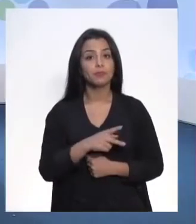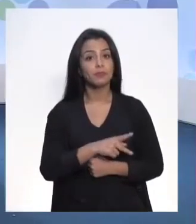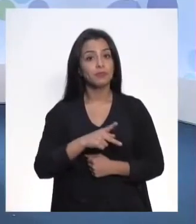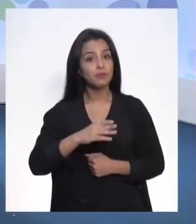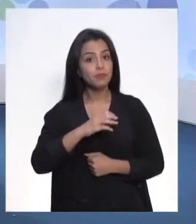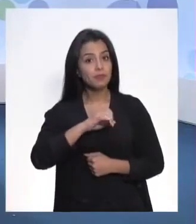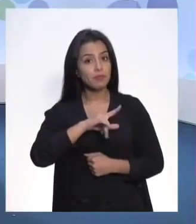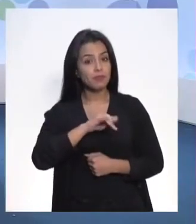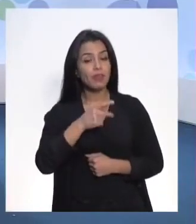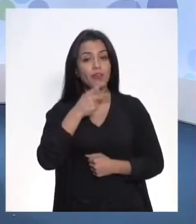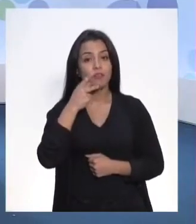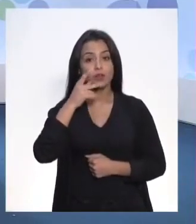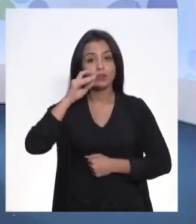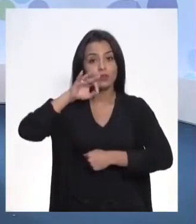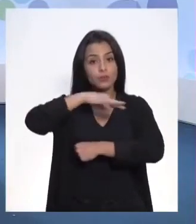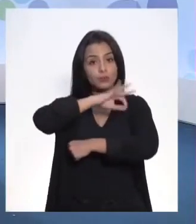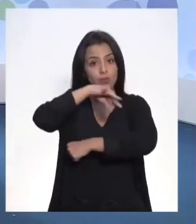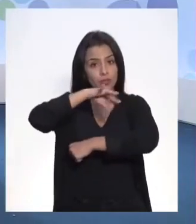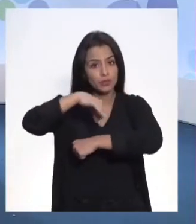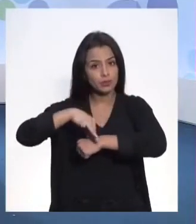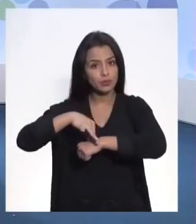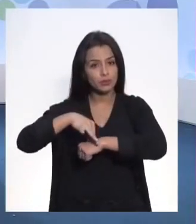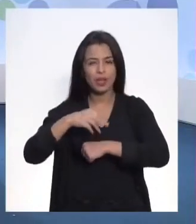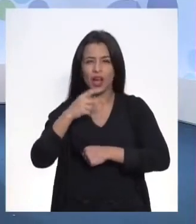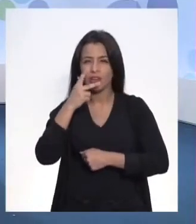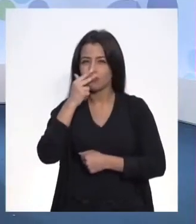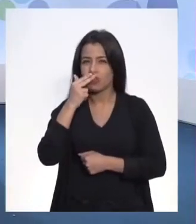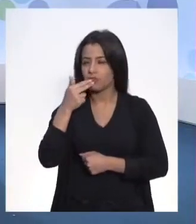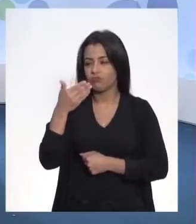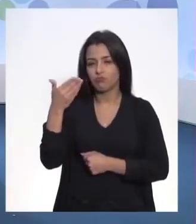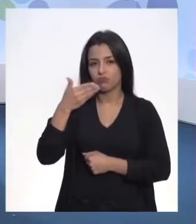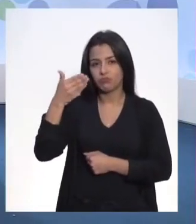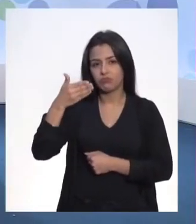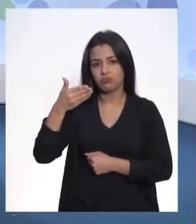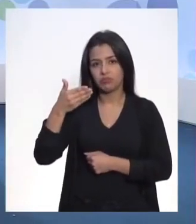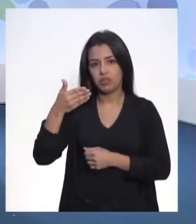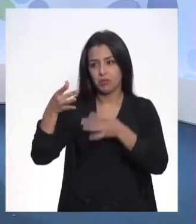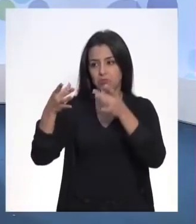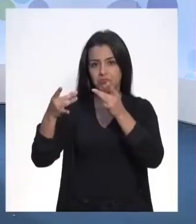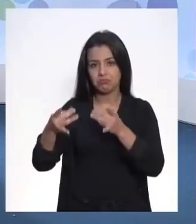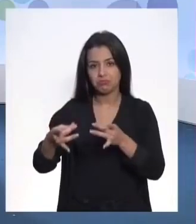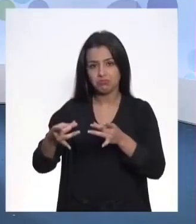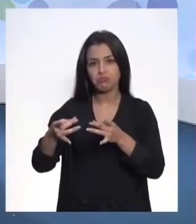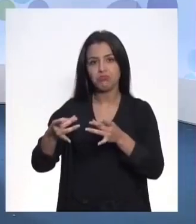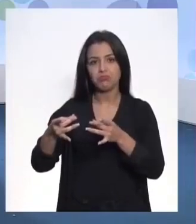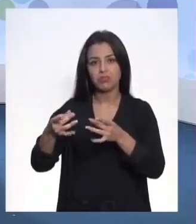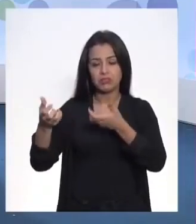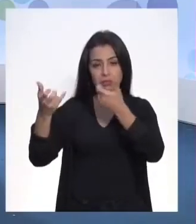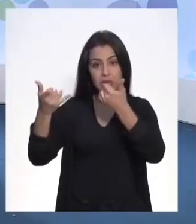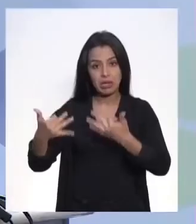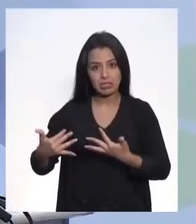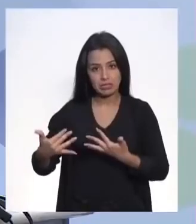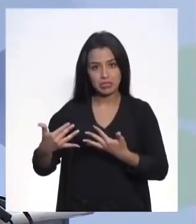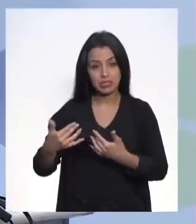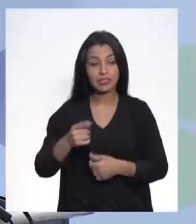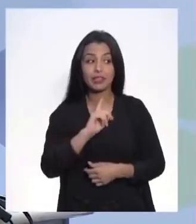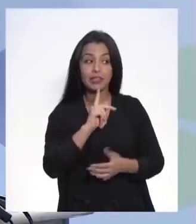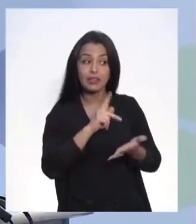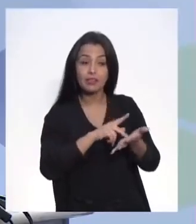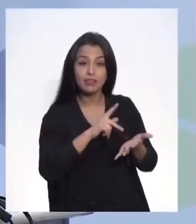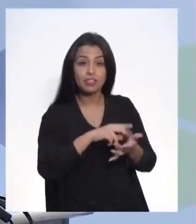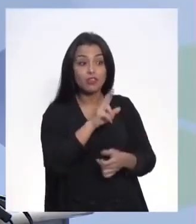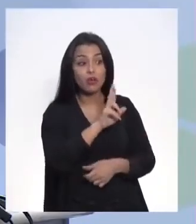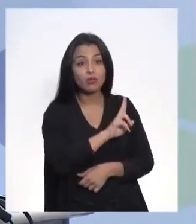definições dos mosquitos. Acho que ela não sabia, né? Acho que talvez as definições dos Na mosquitos. verdade, é as As nomenclaturas, né?